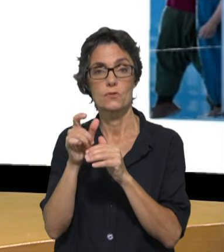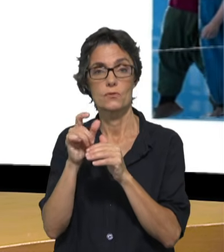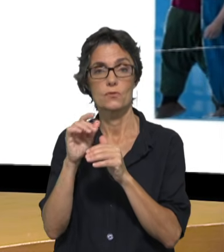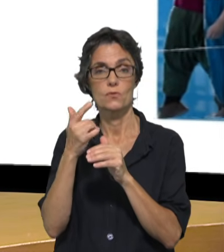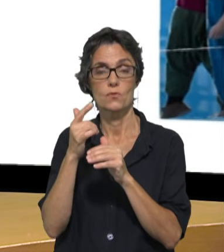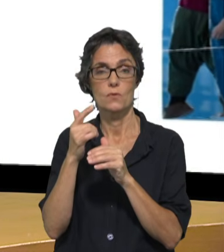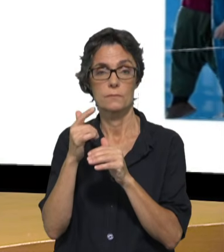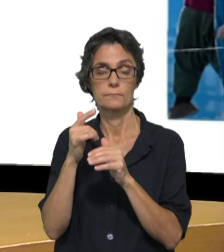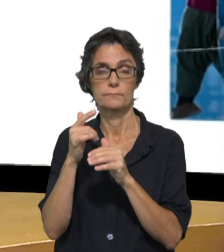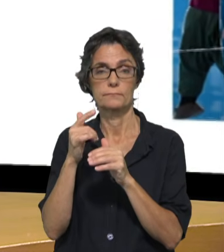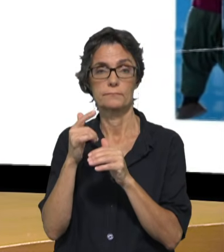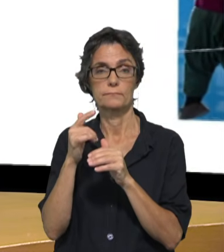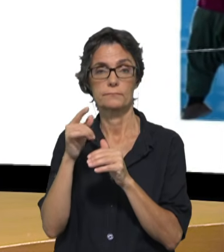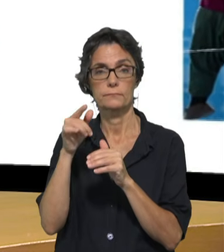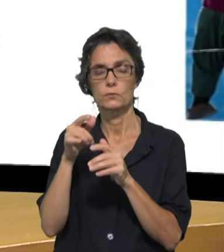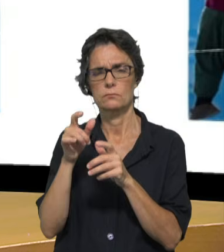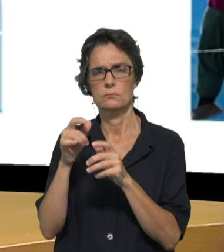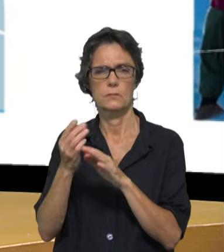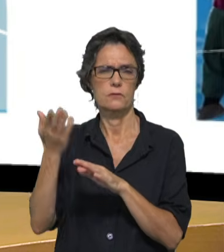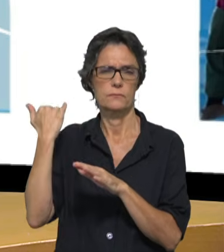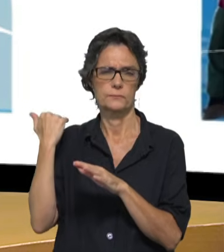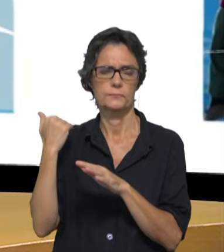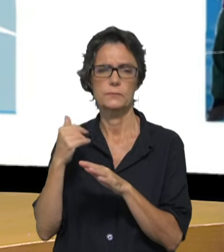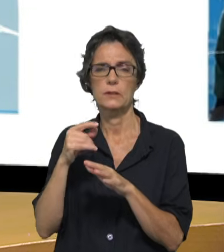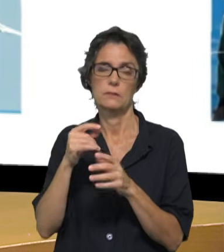nunca mais. É uma pessoa completamente desligada.